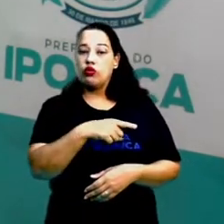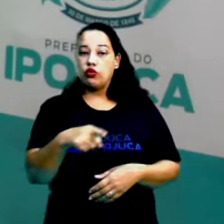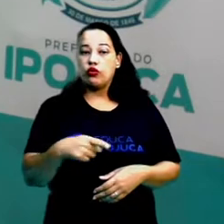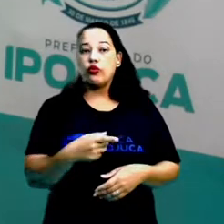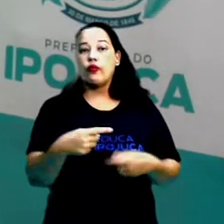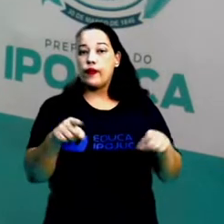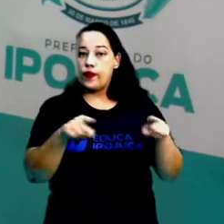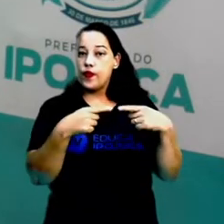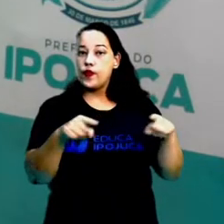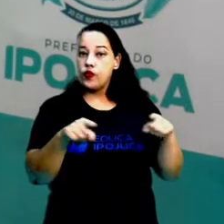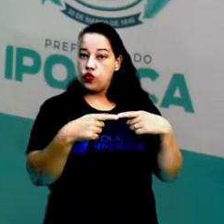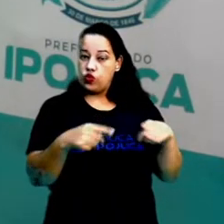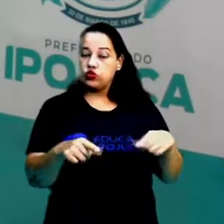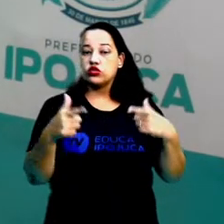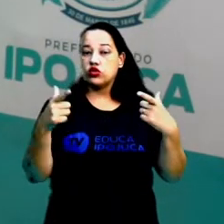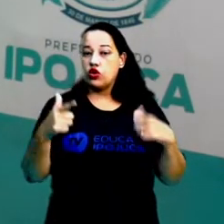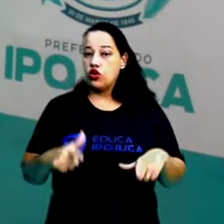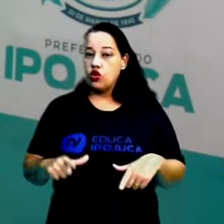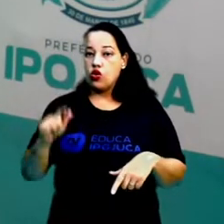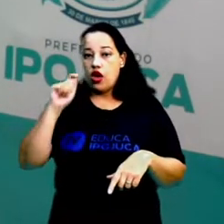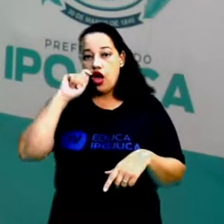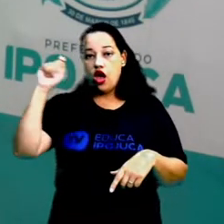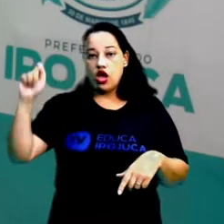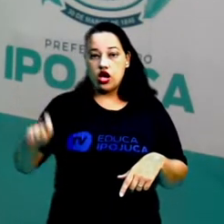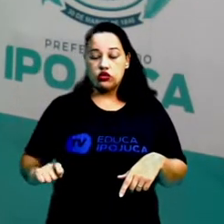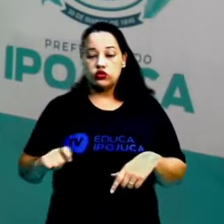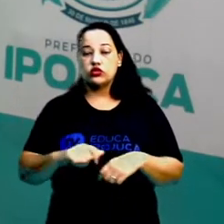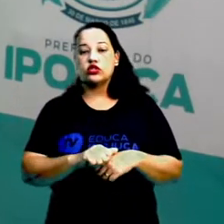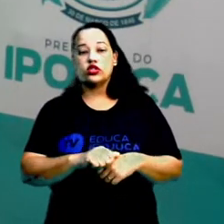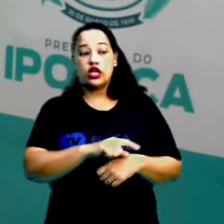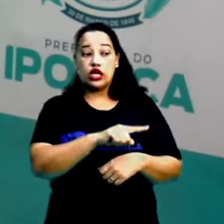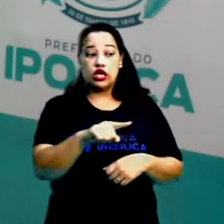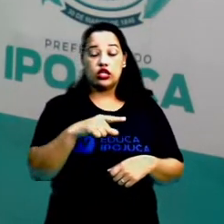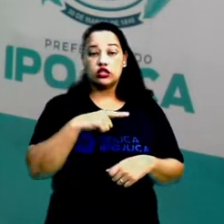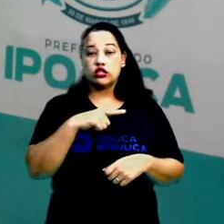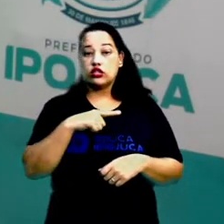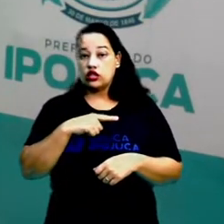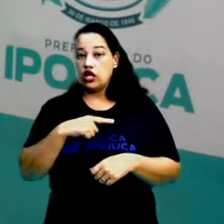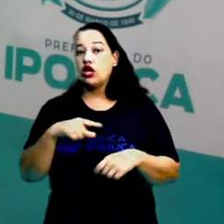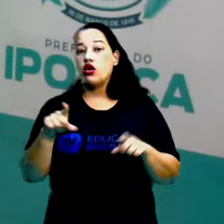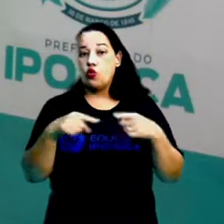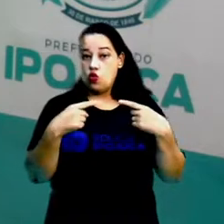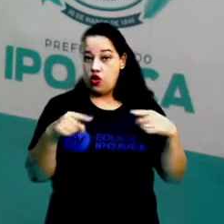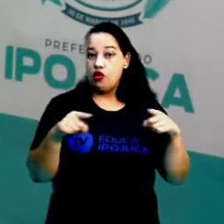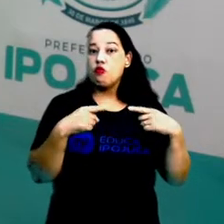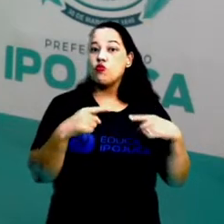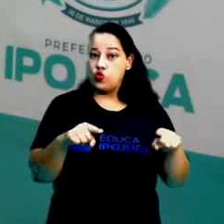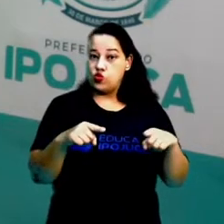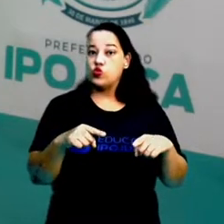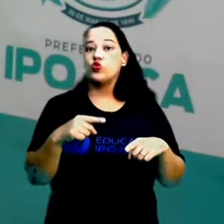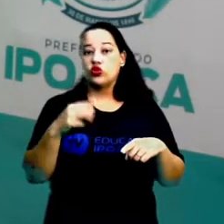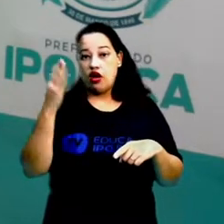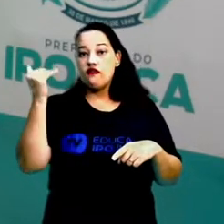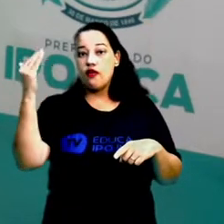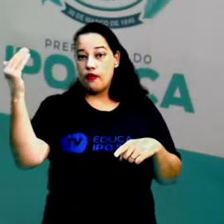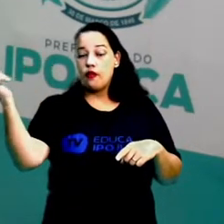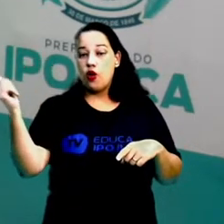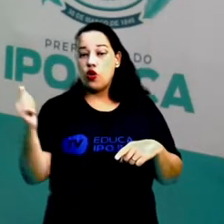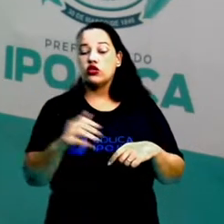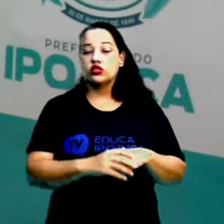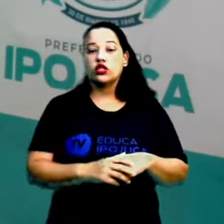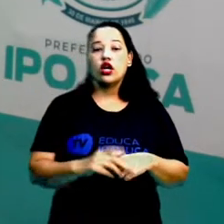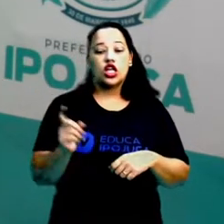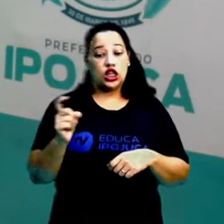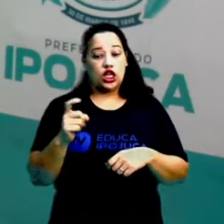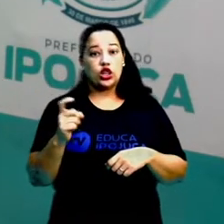alternativa muito boa lá da Ucrânia, chamada Go A, né, que tem uma música que está fazendo bastante sucesso no TikTok, que é a música Shun,